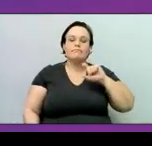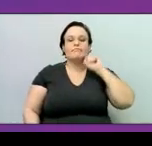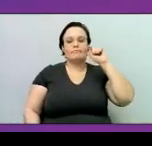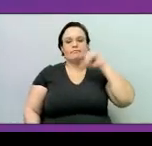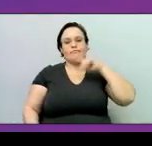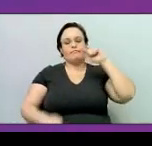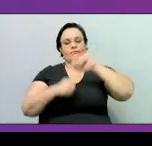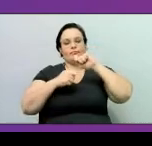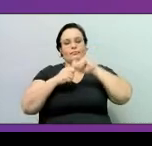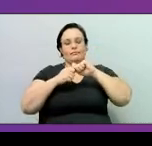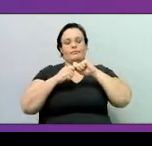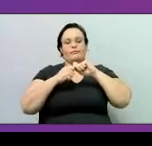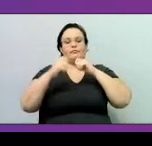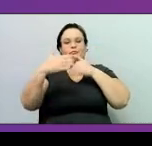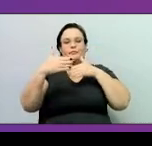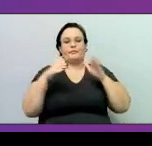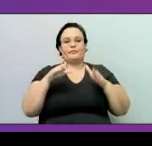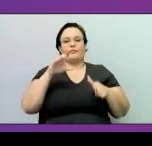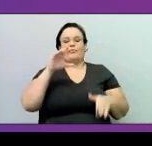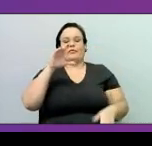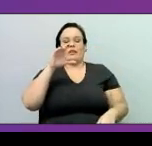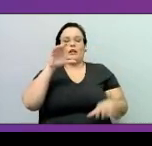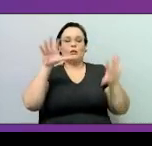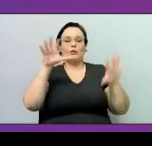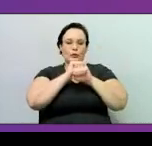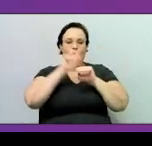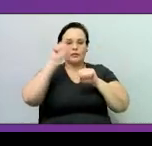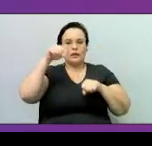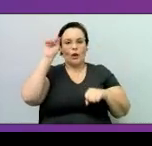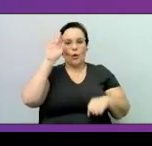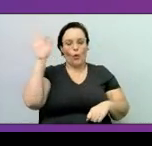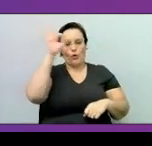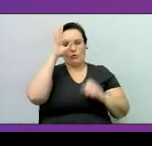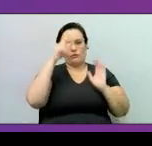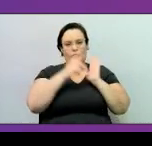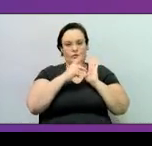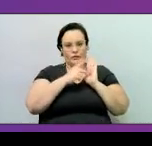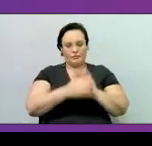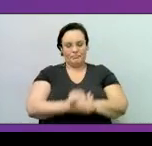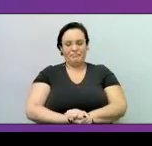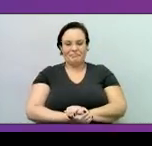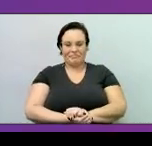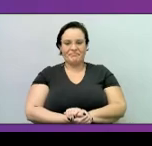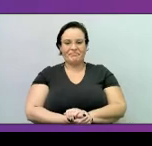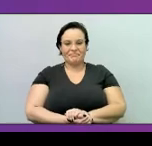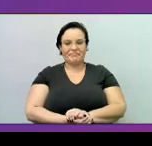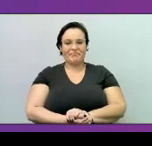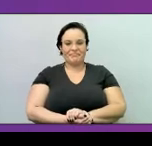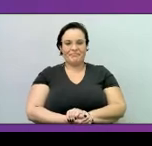escura aqui fosse o olho na verdade como se fosse um olho é